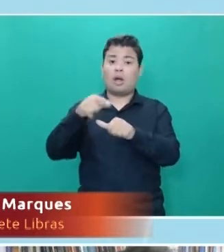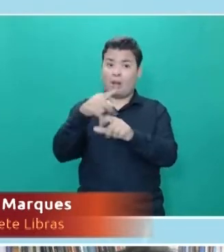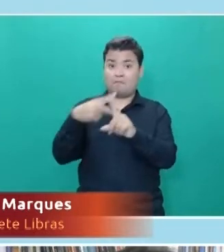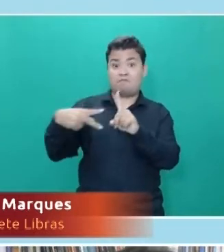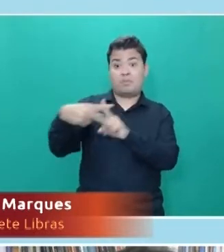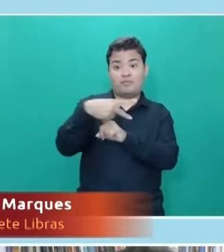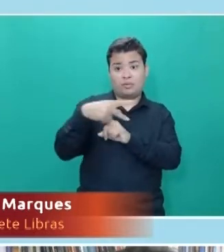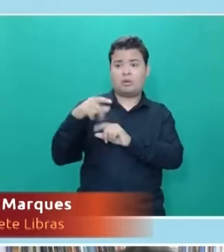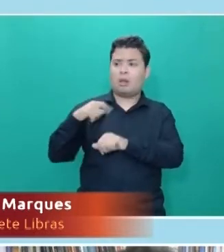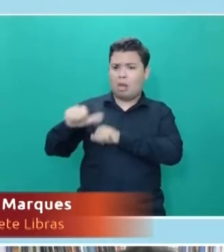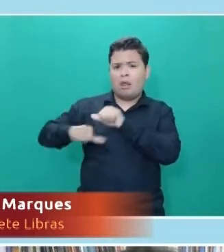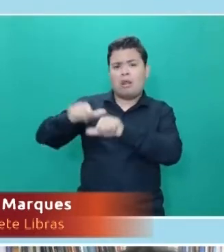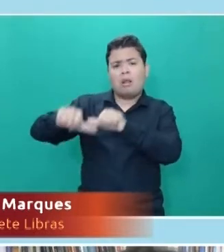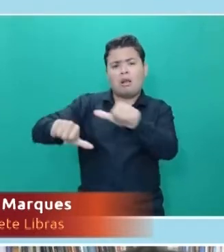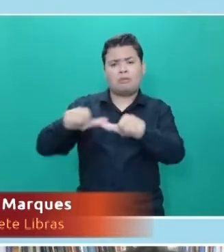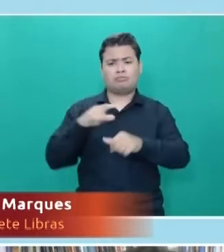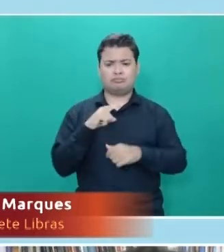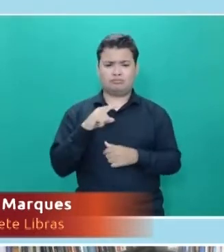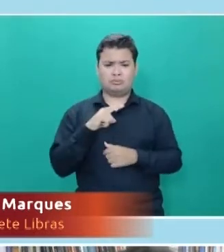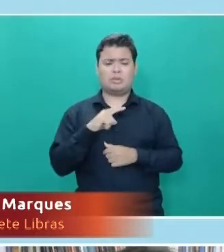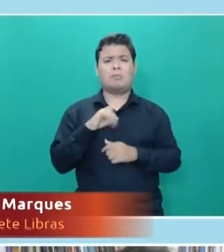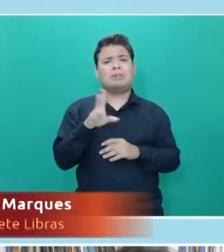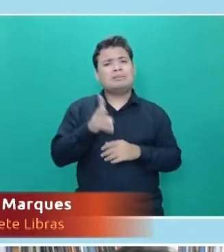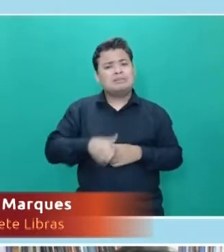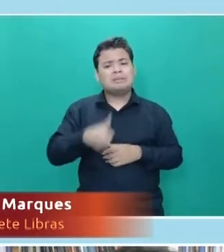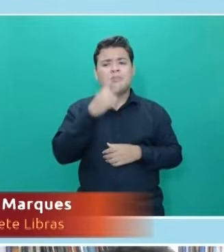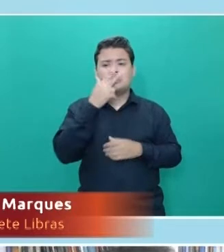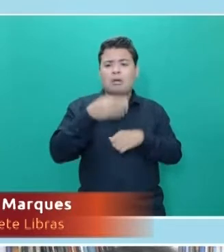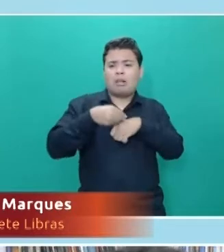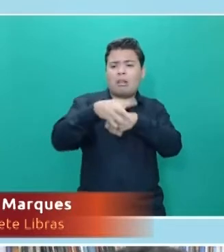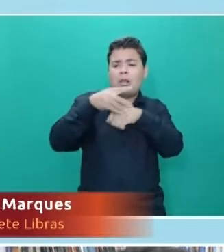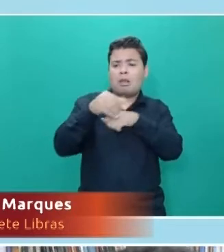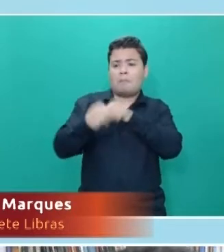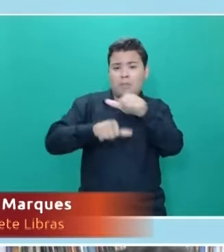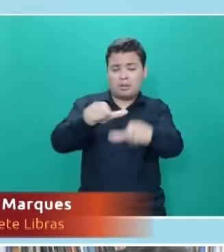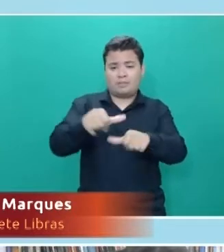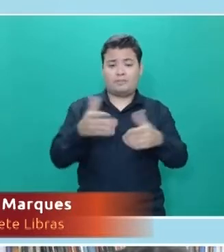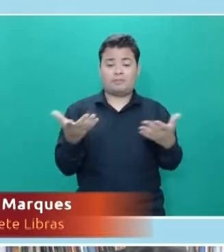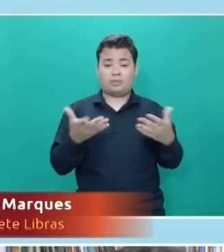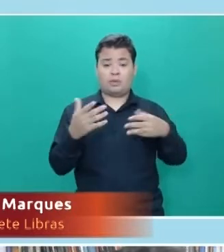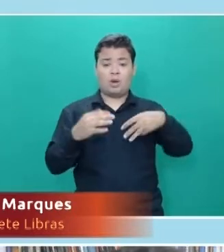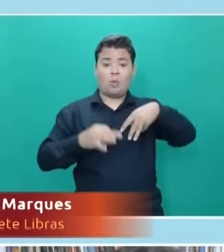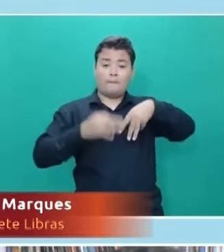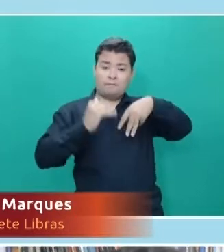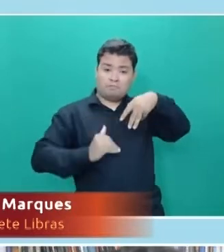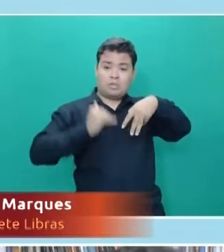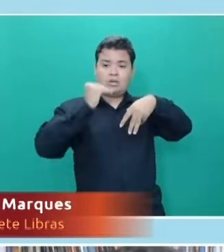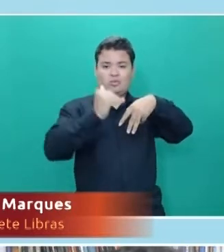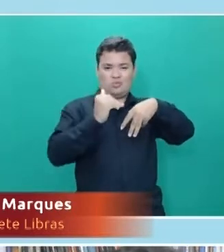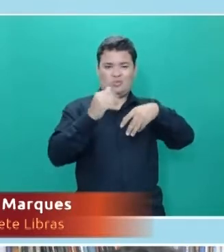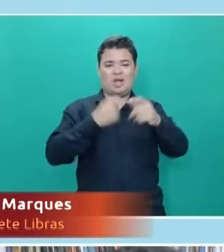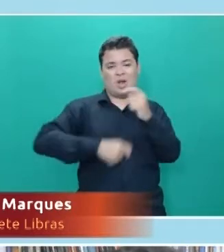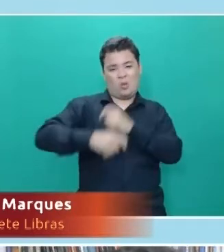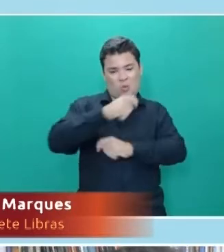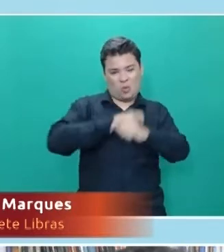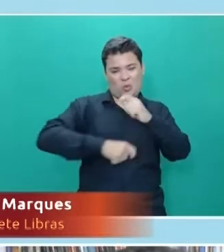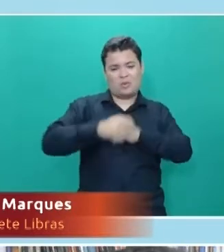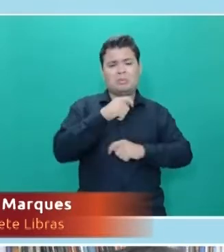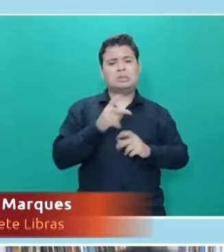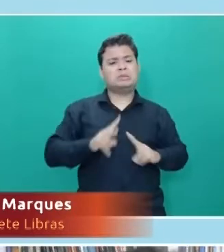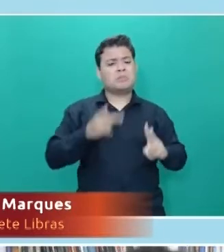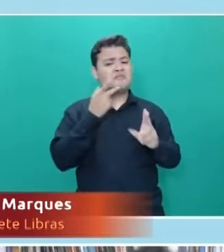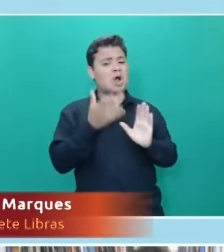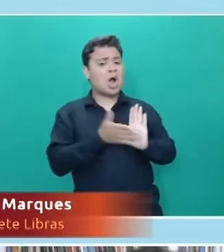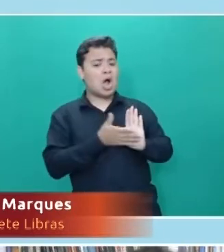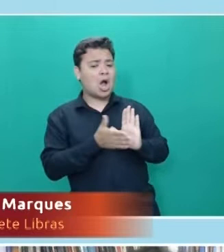aventa-se novas alterações. O atual ministro da Economia tem falado em alguns momentos sobre alterações, a